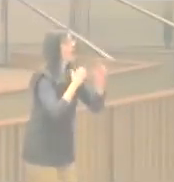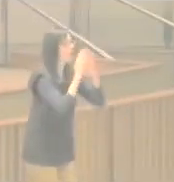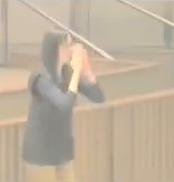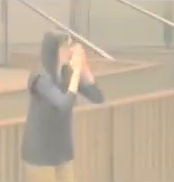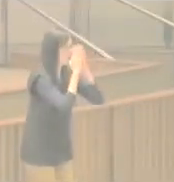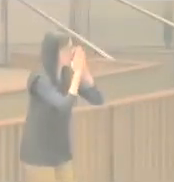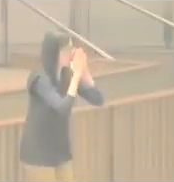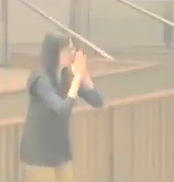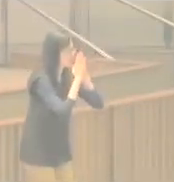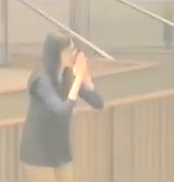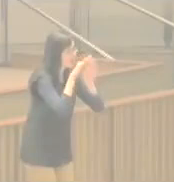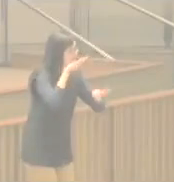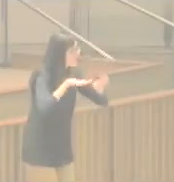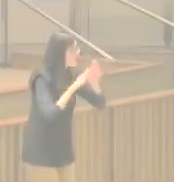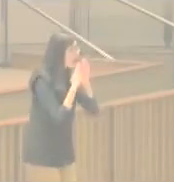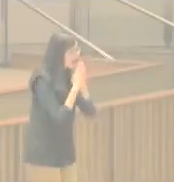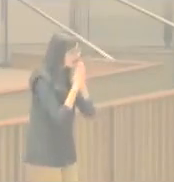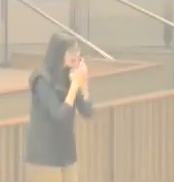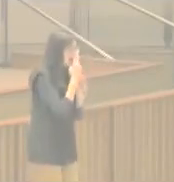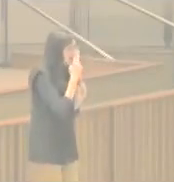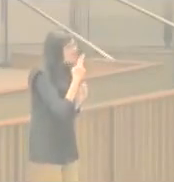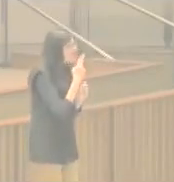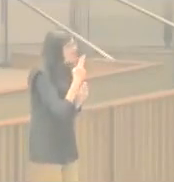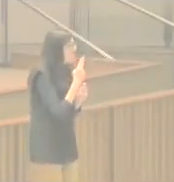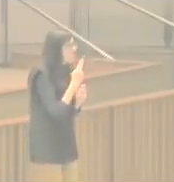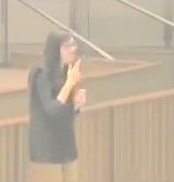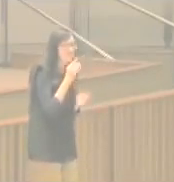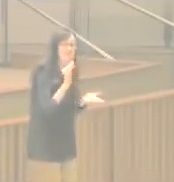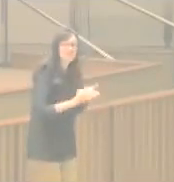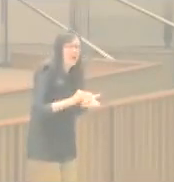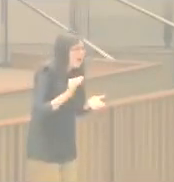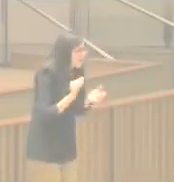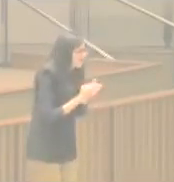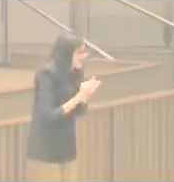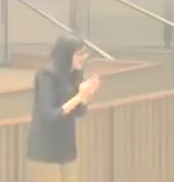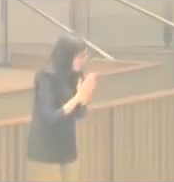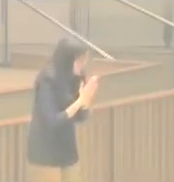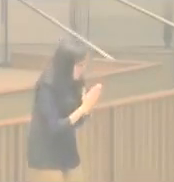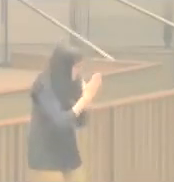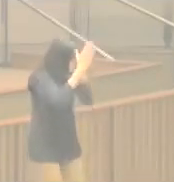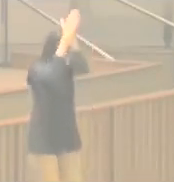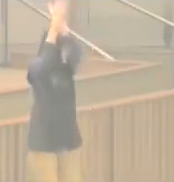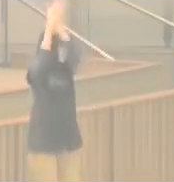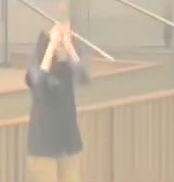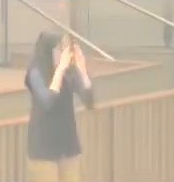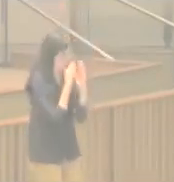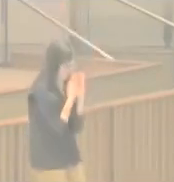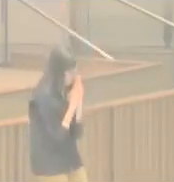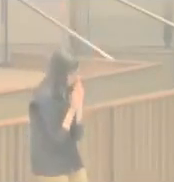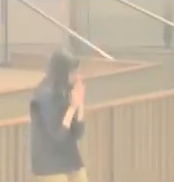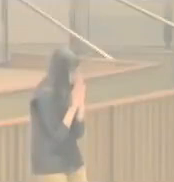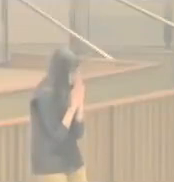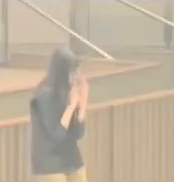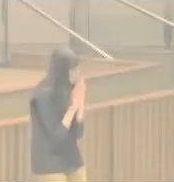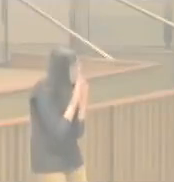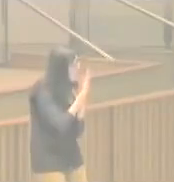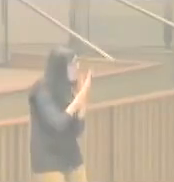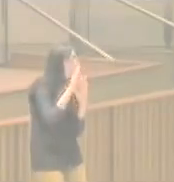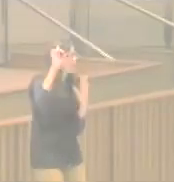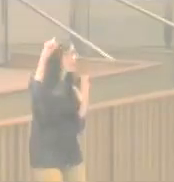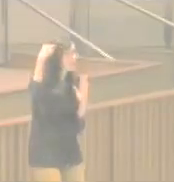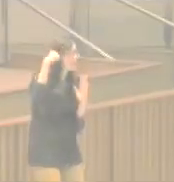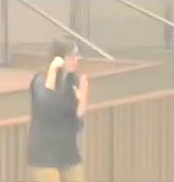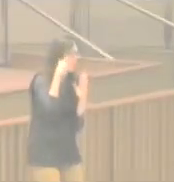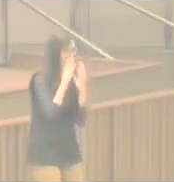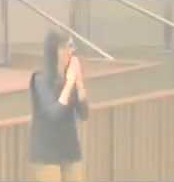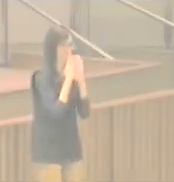achei que talvez a oração não ia passar do teto da masmorra, quanto mais do palácio, mas ele ouviu a minha oração. E